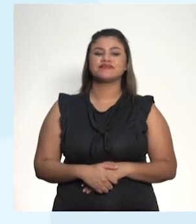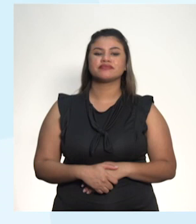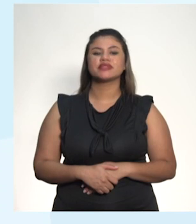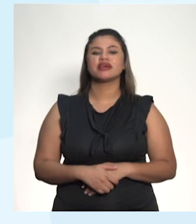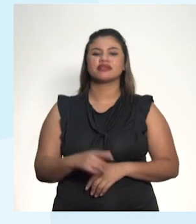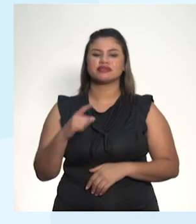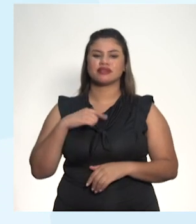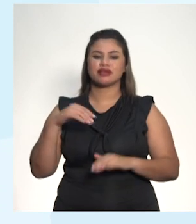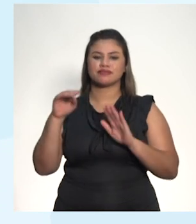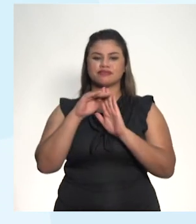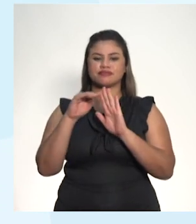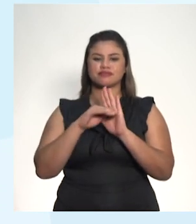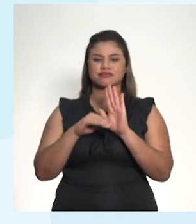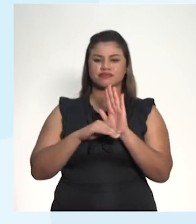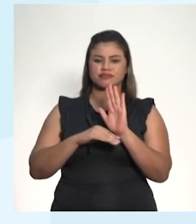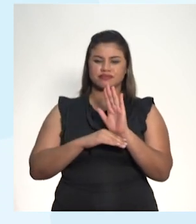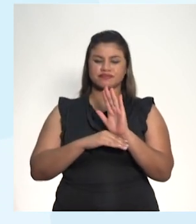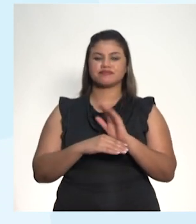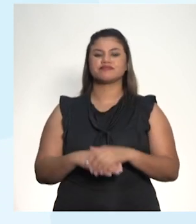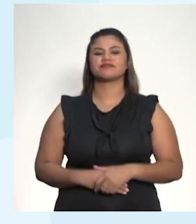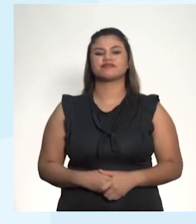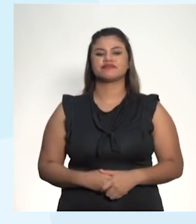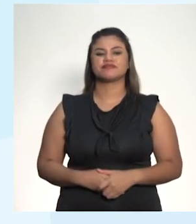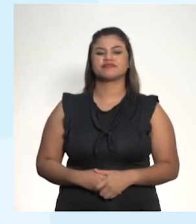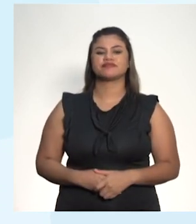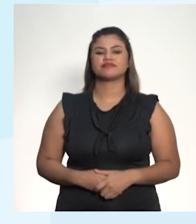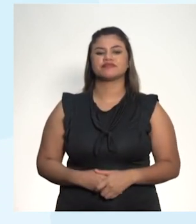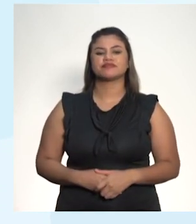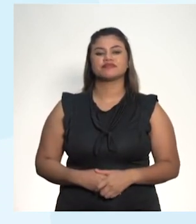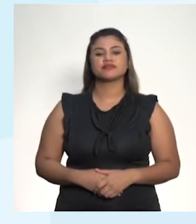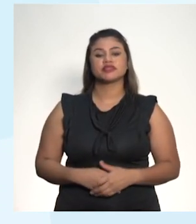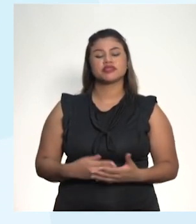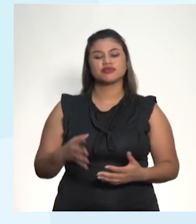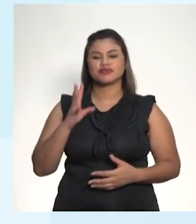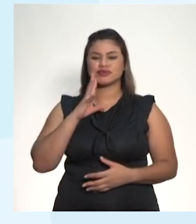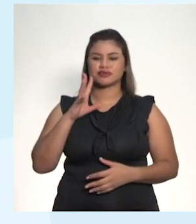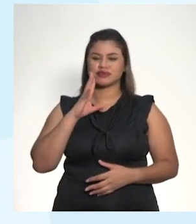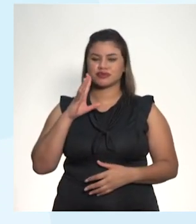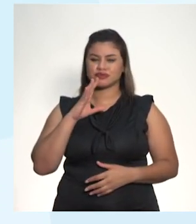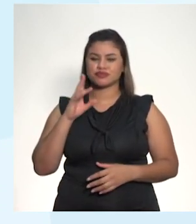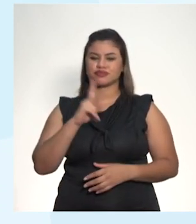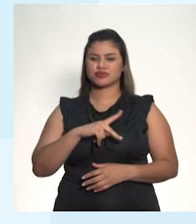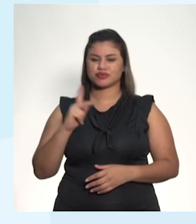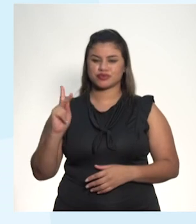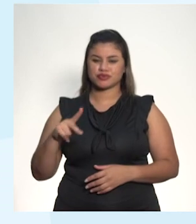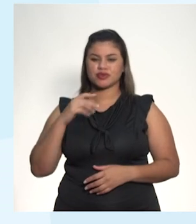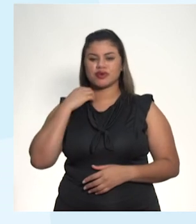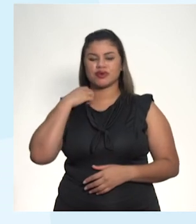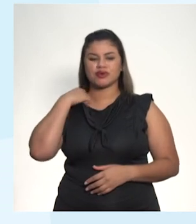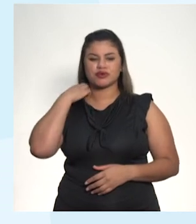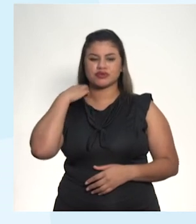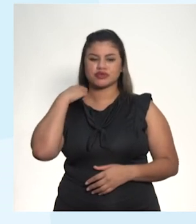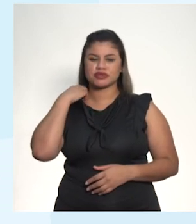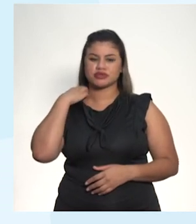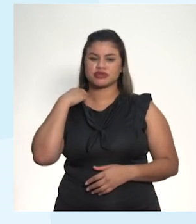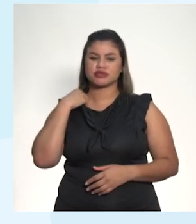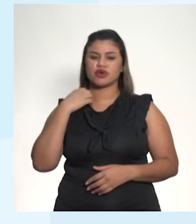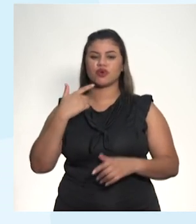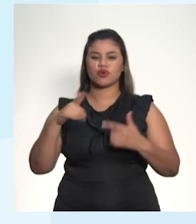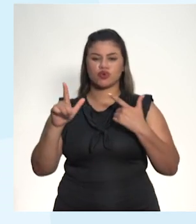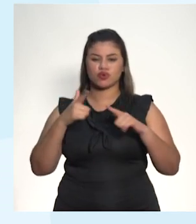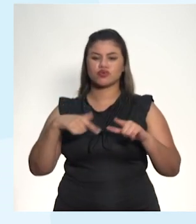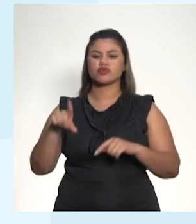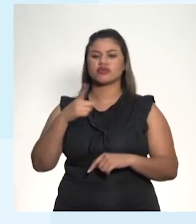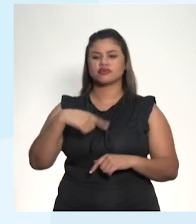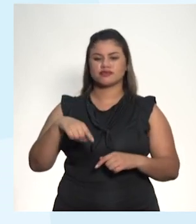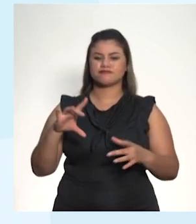as pautas, né? A gente pode ver aí. E eu acho que seria bem legal se os professores puderem também, os alunos colocando quais dessas pautas a gente